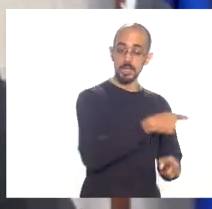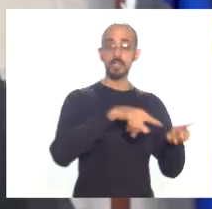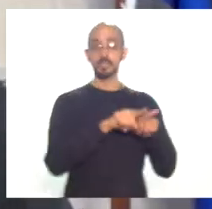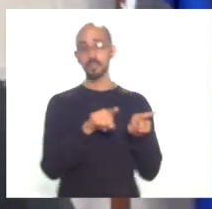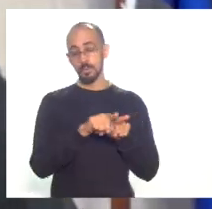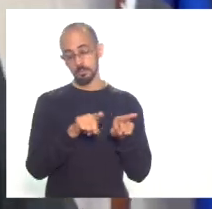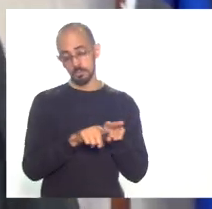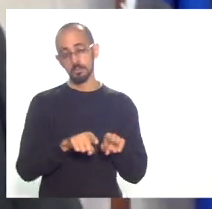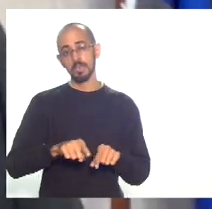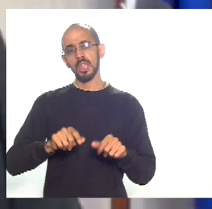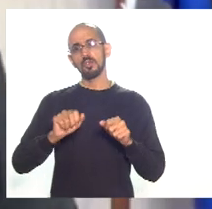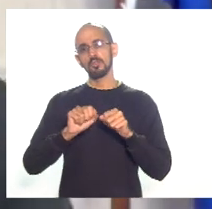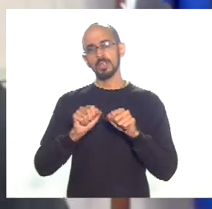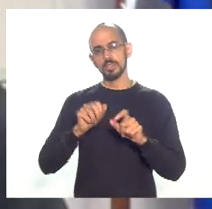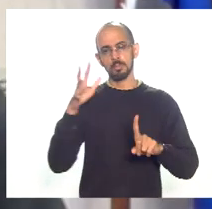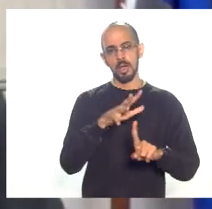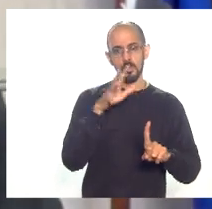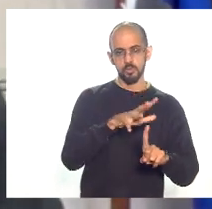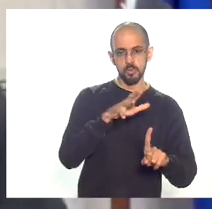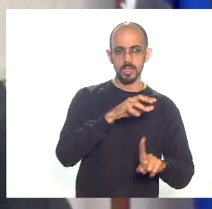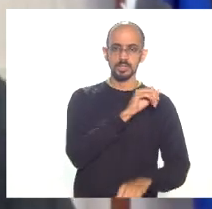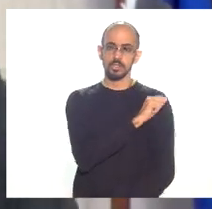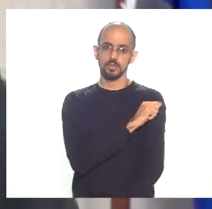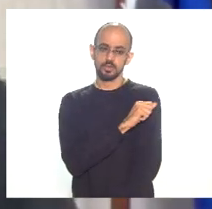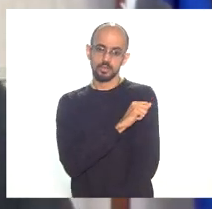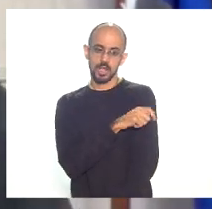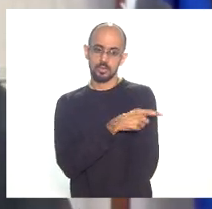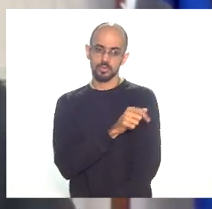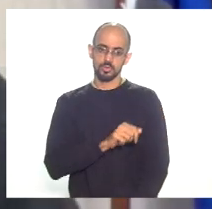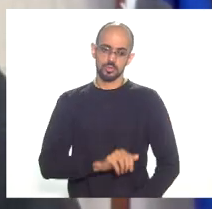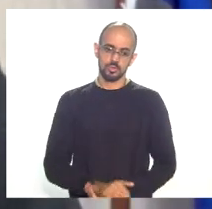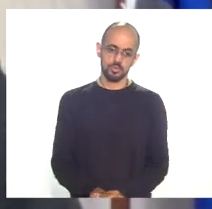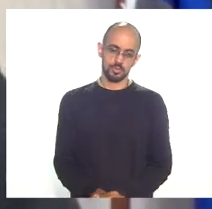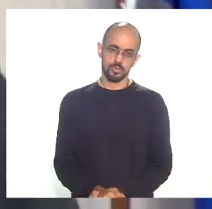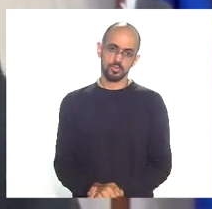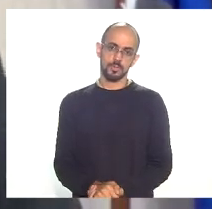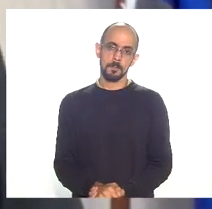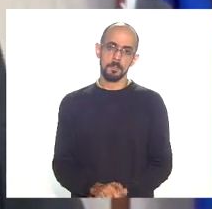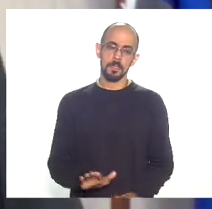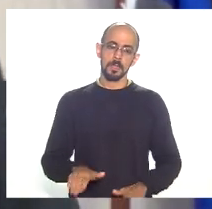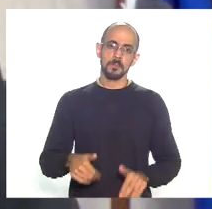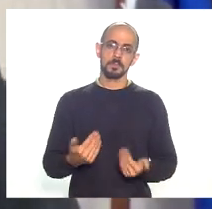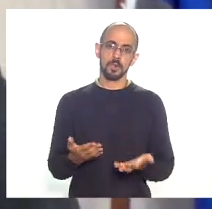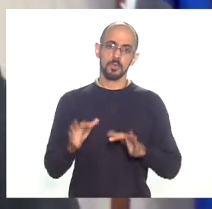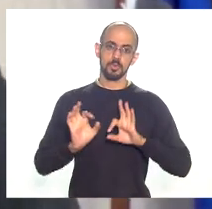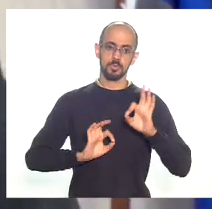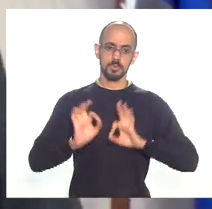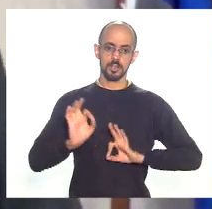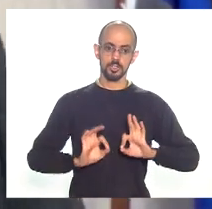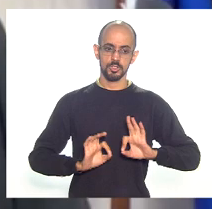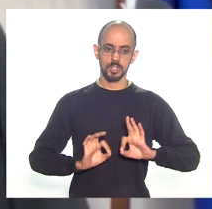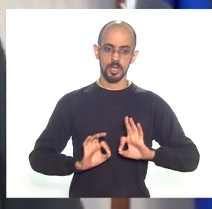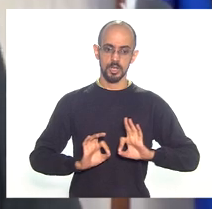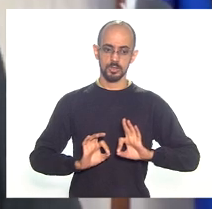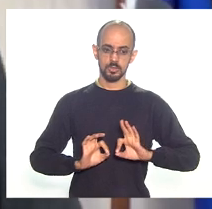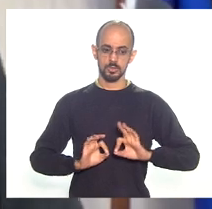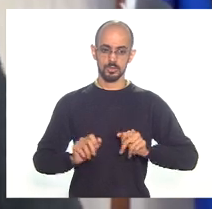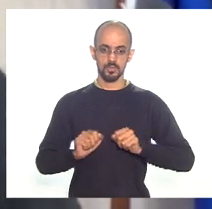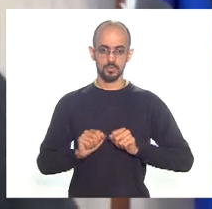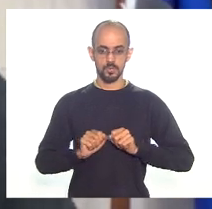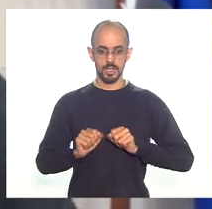nas crianças nos nossos filhos crianças e adolescentes o que esse projeto na surdina